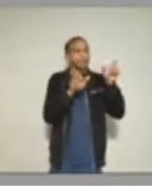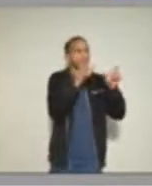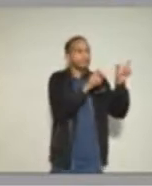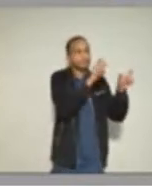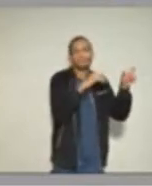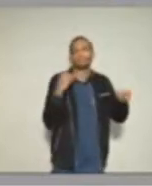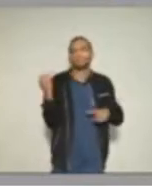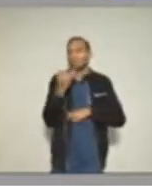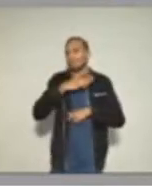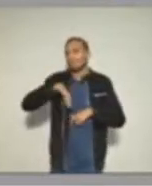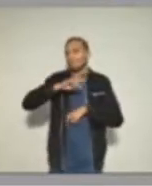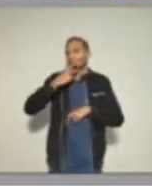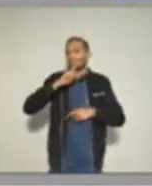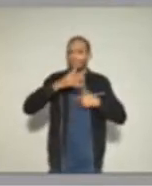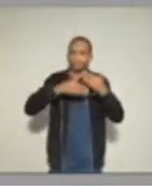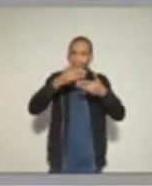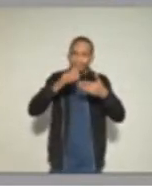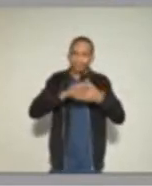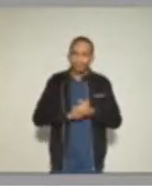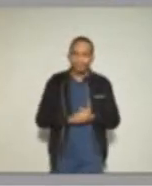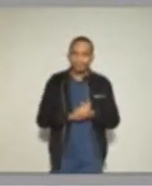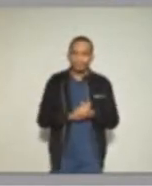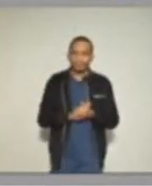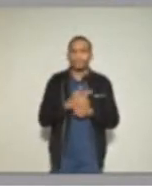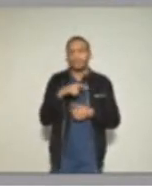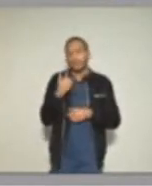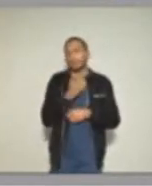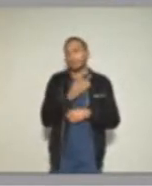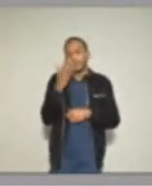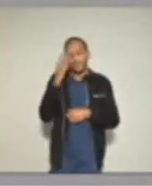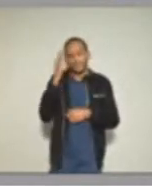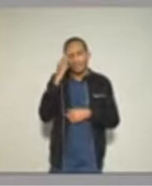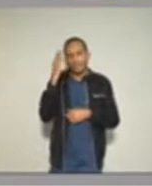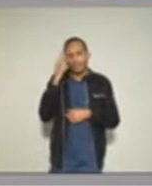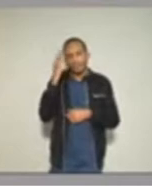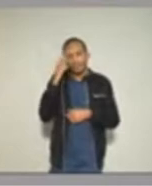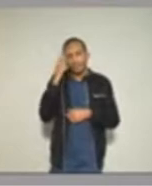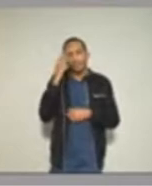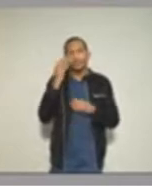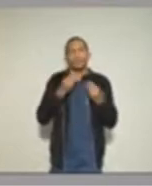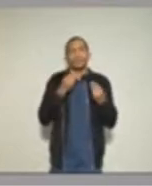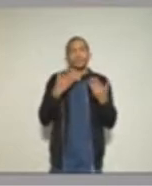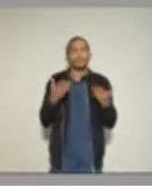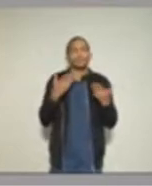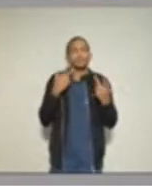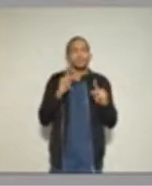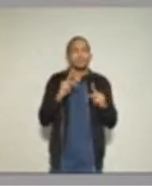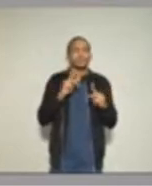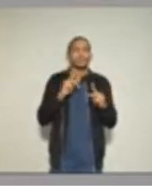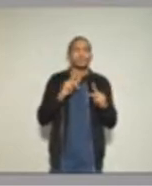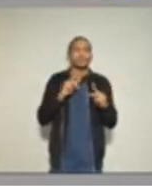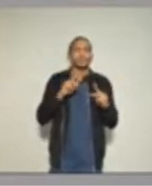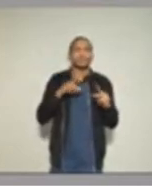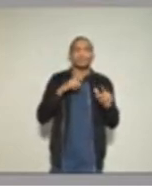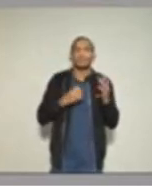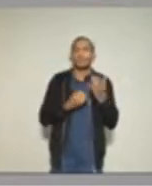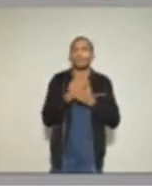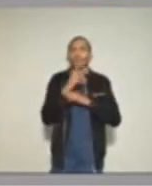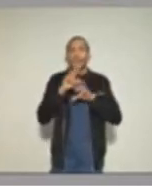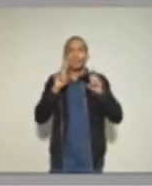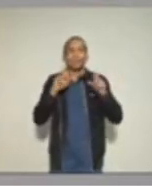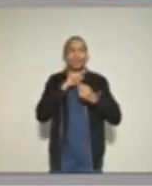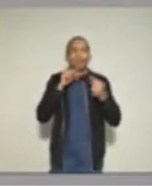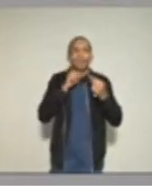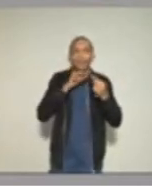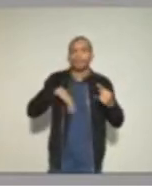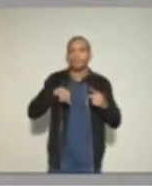importância nesse processo. A gente sabe que, quando você discute algum tema que tem um impacto relevante